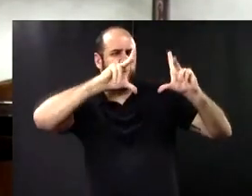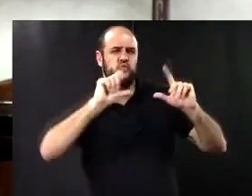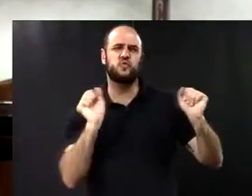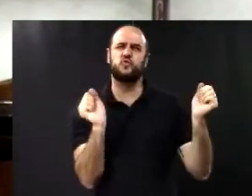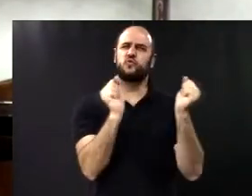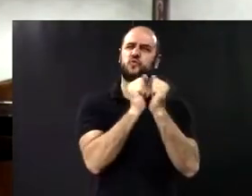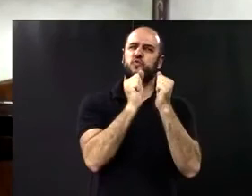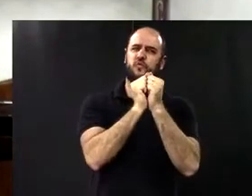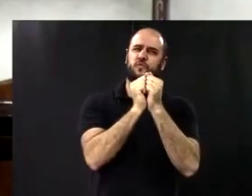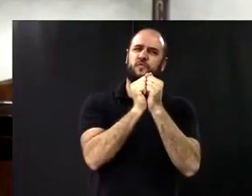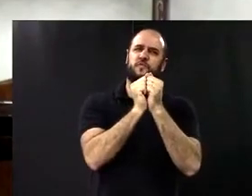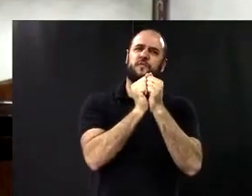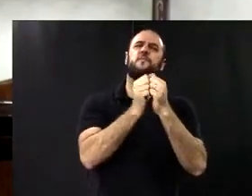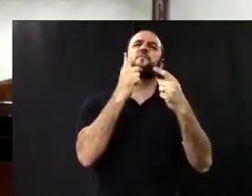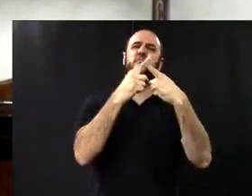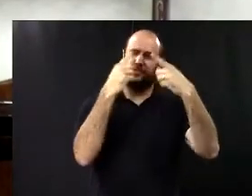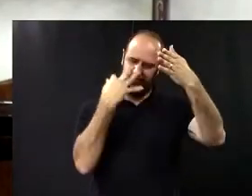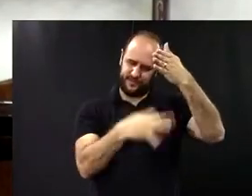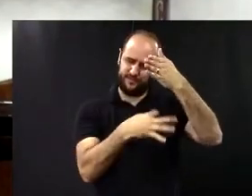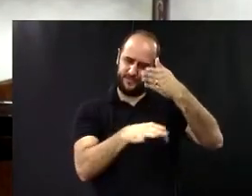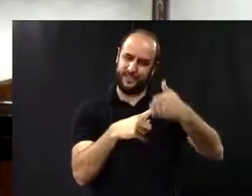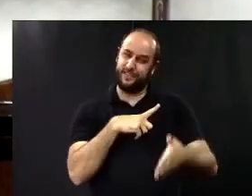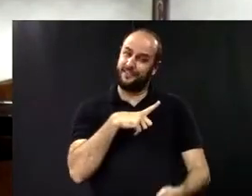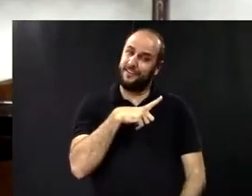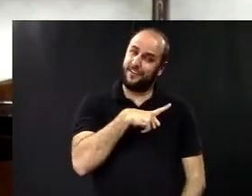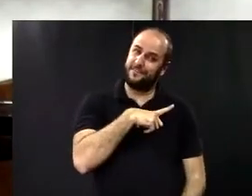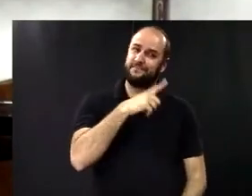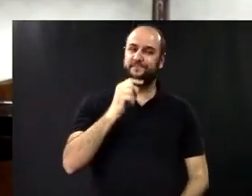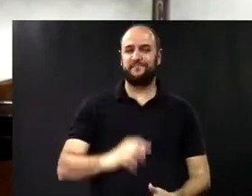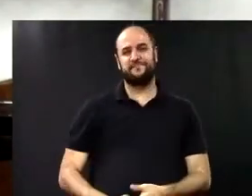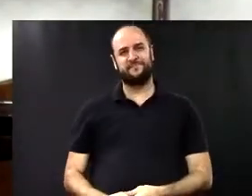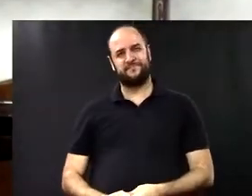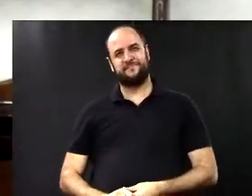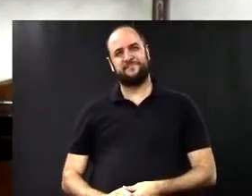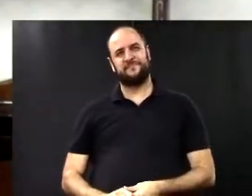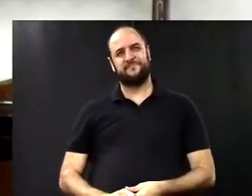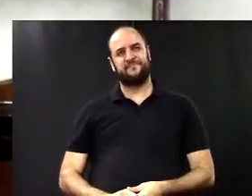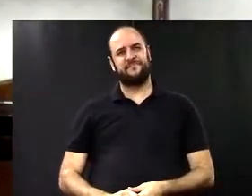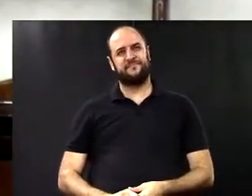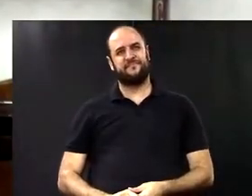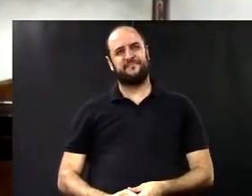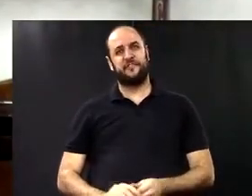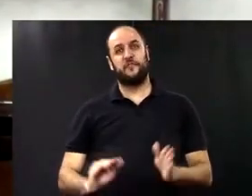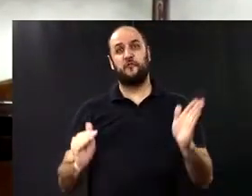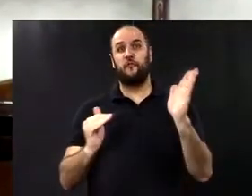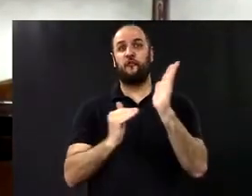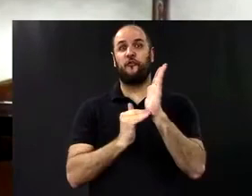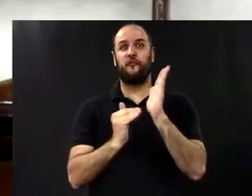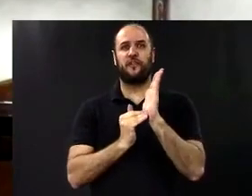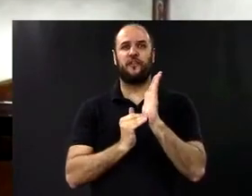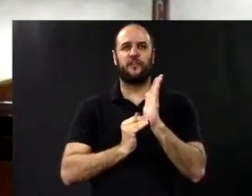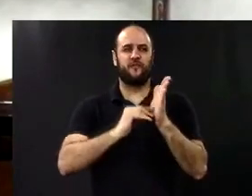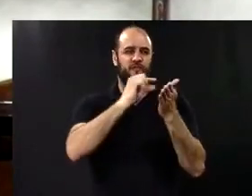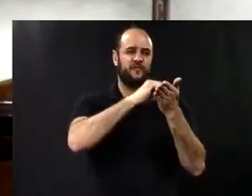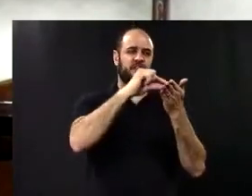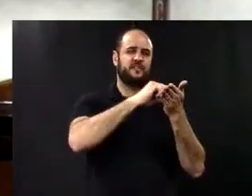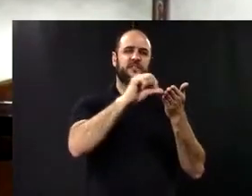visa produzir na vida dos que caíram. E por fim, os